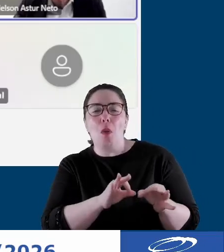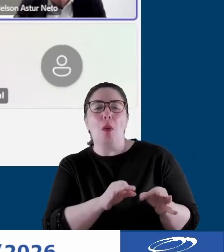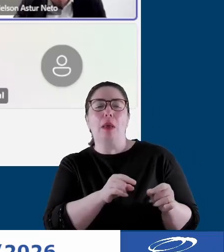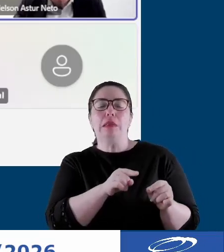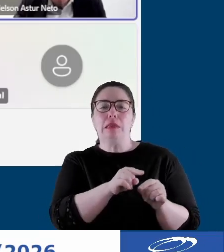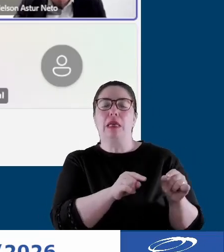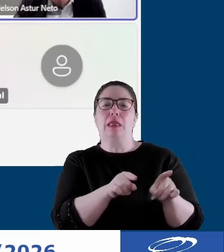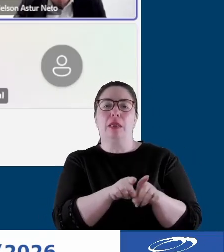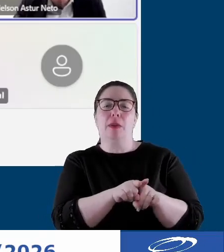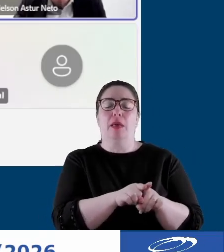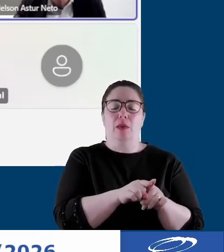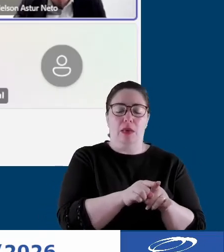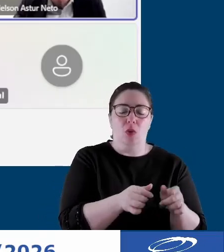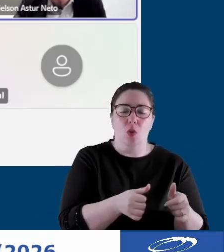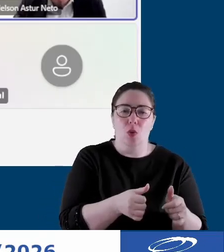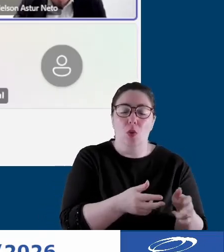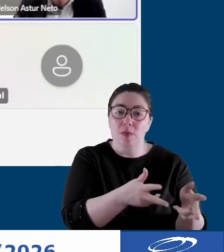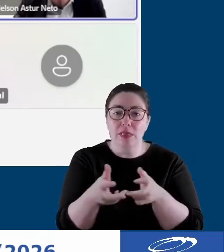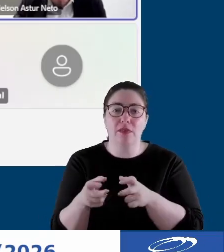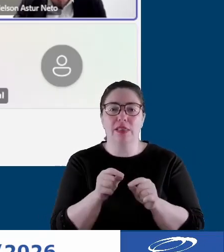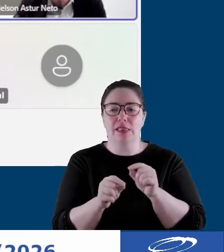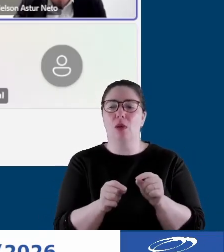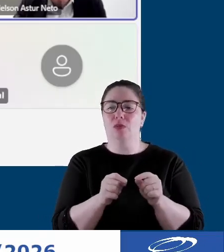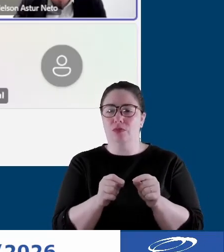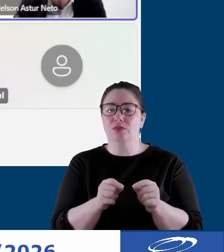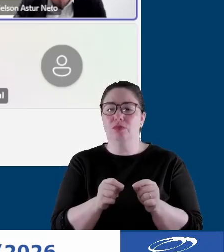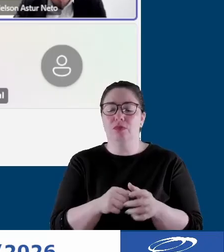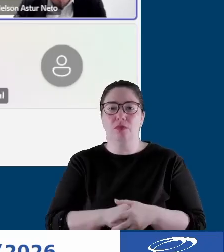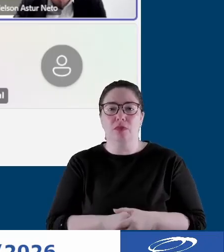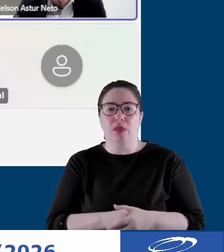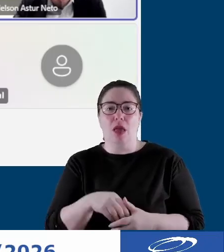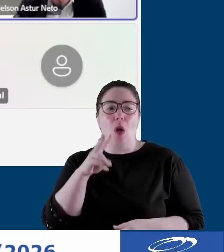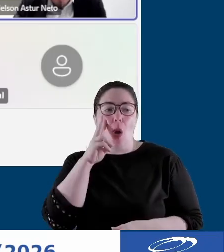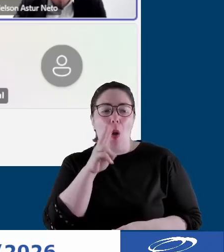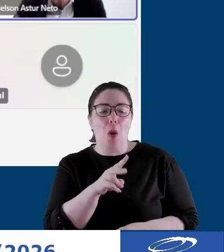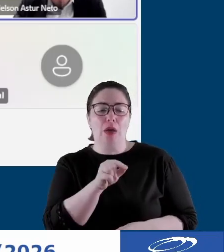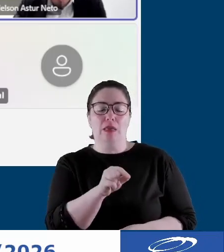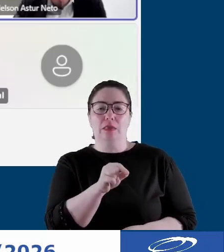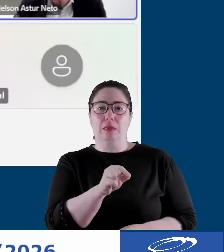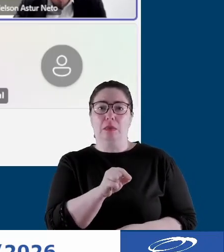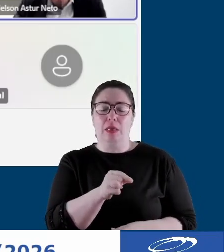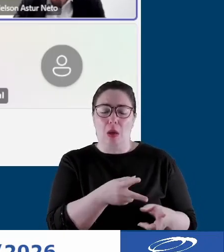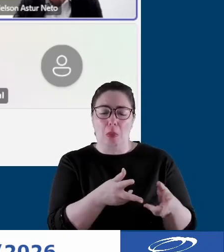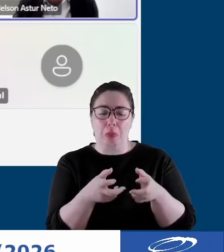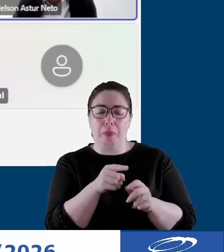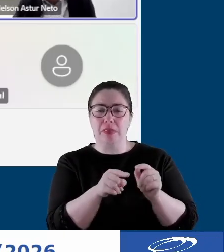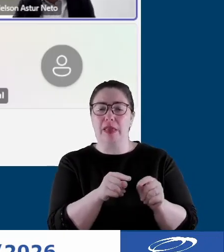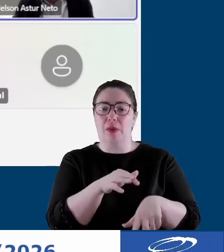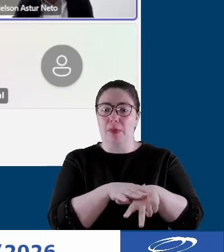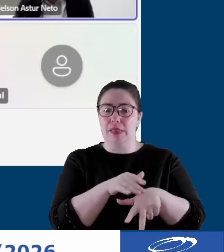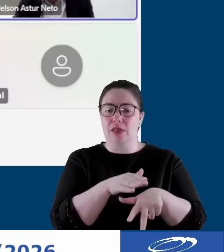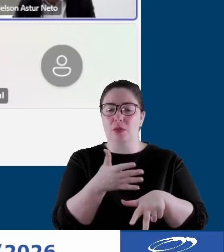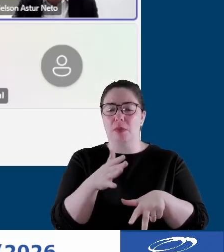o diagnóstico. Então, é uma luta contra o relógio, né? Uma demora em 8 semanas